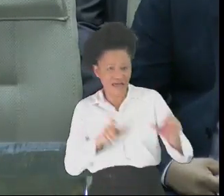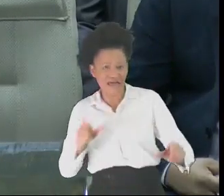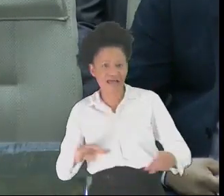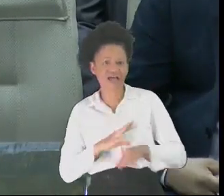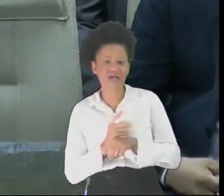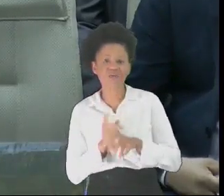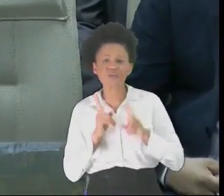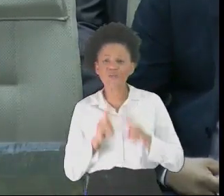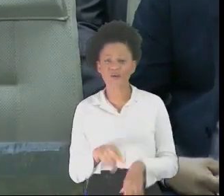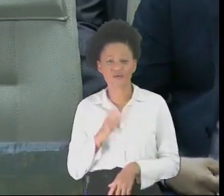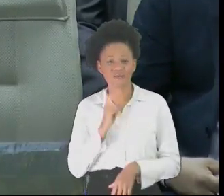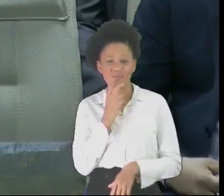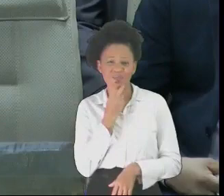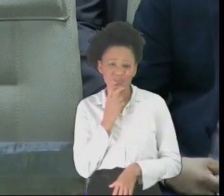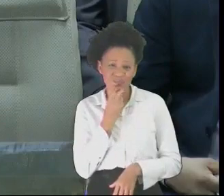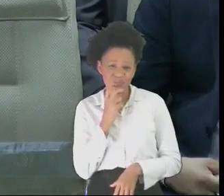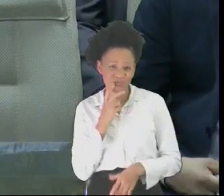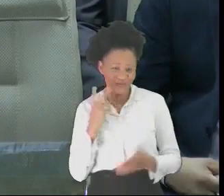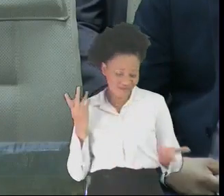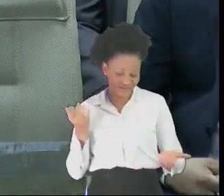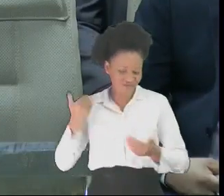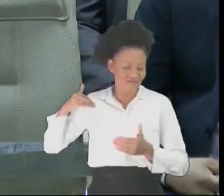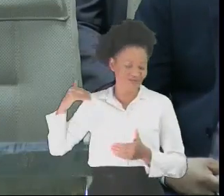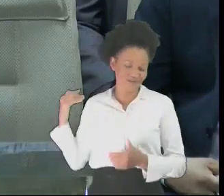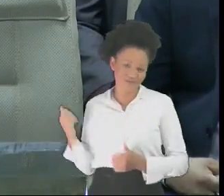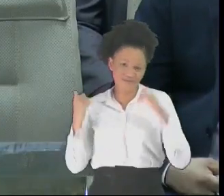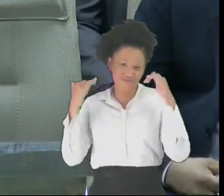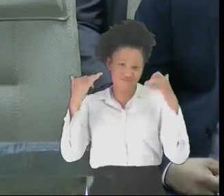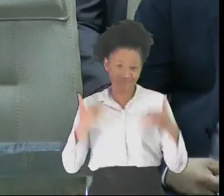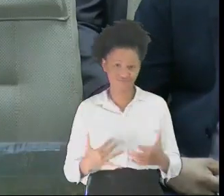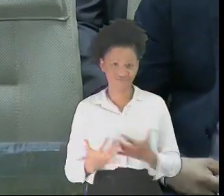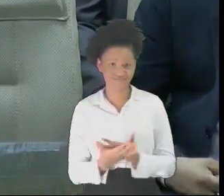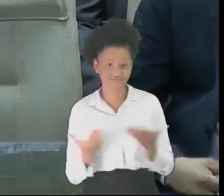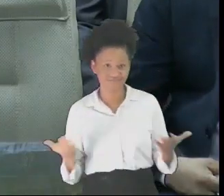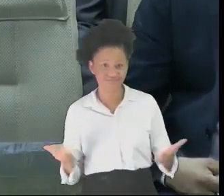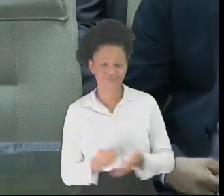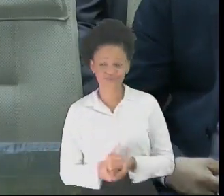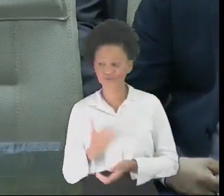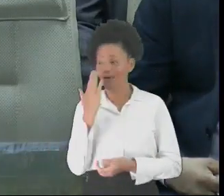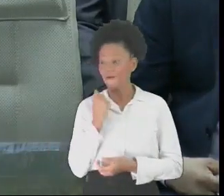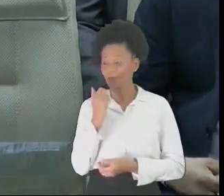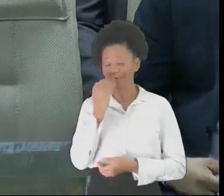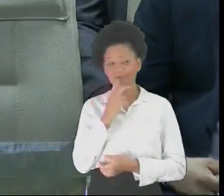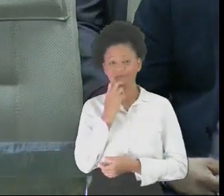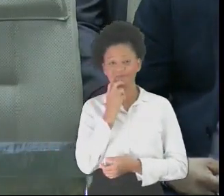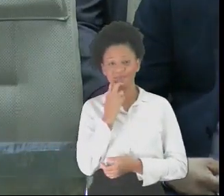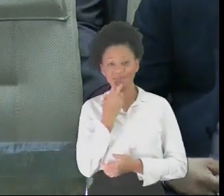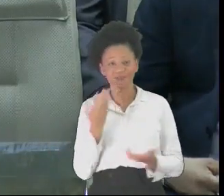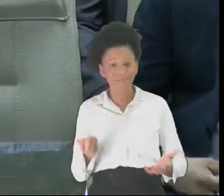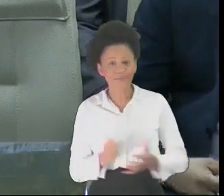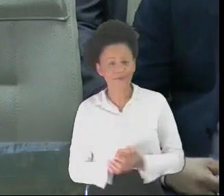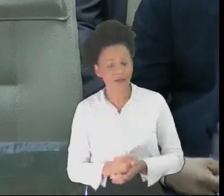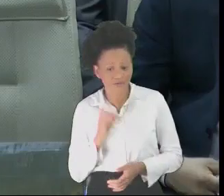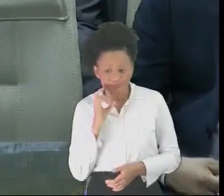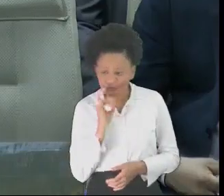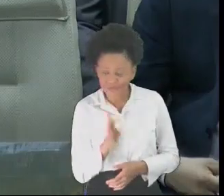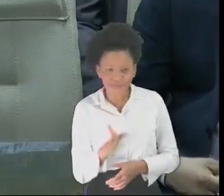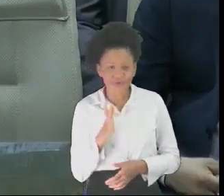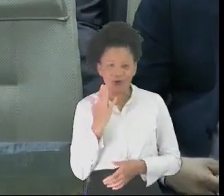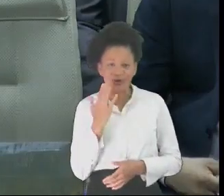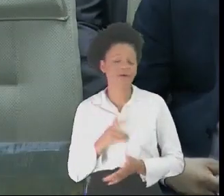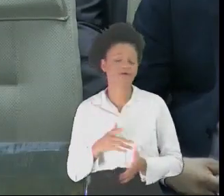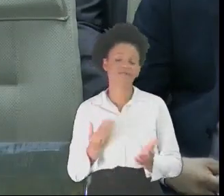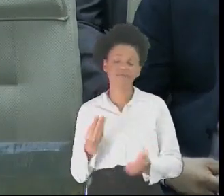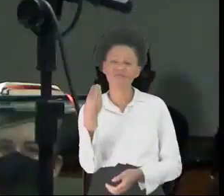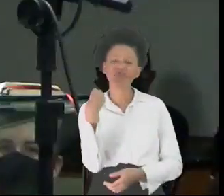como disse o rapaz da cidade lá, comedor de fubá, apesar dos cristãos comedores de fubá,